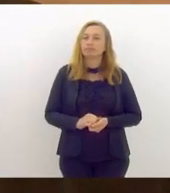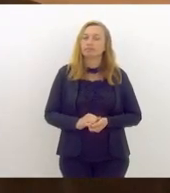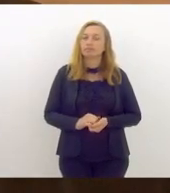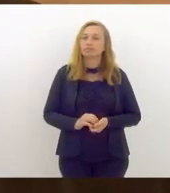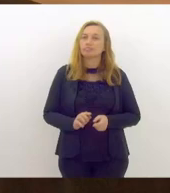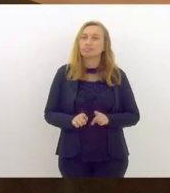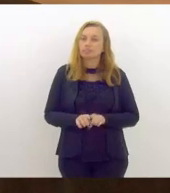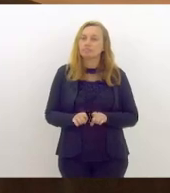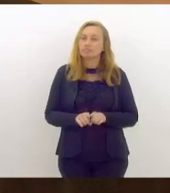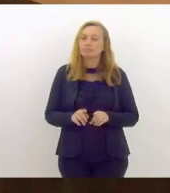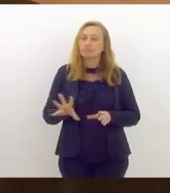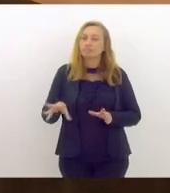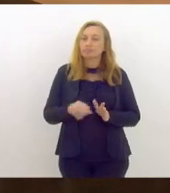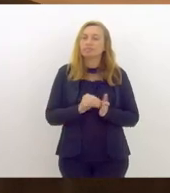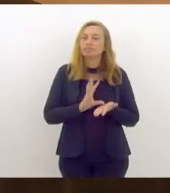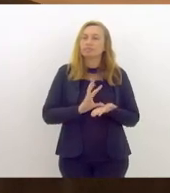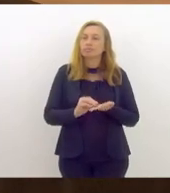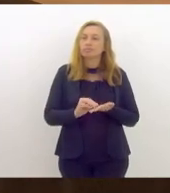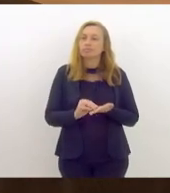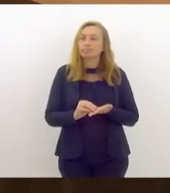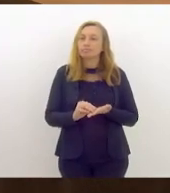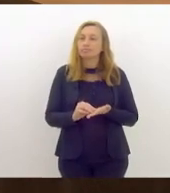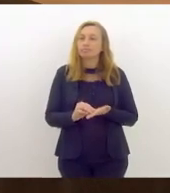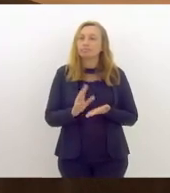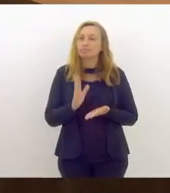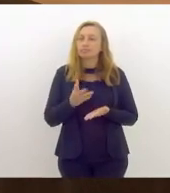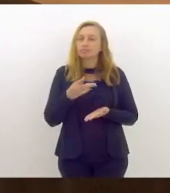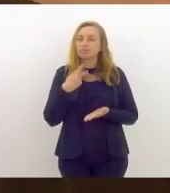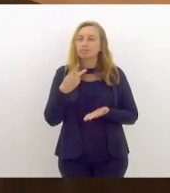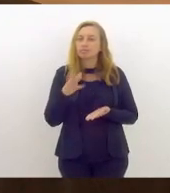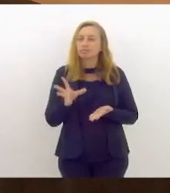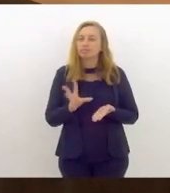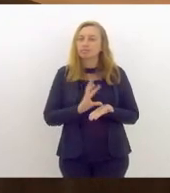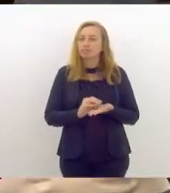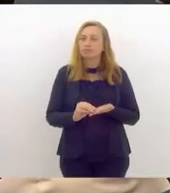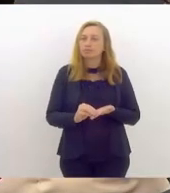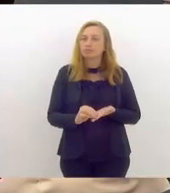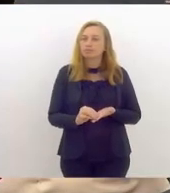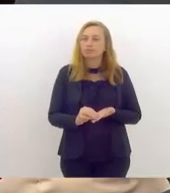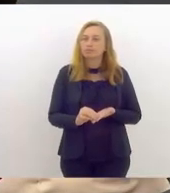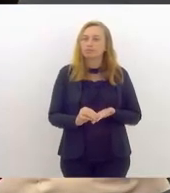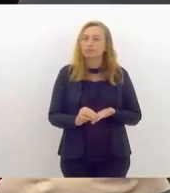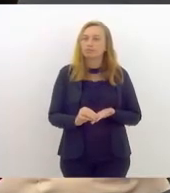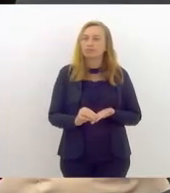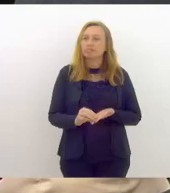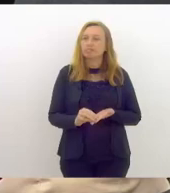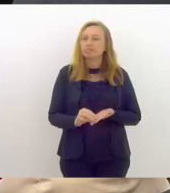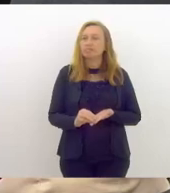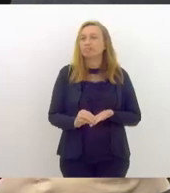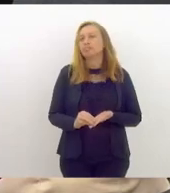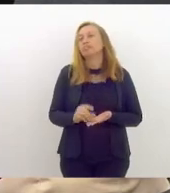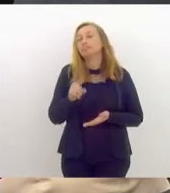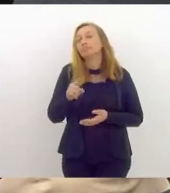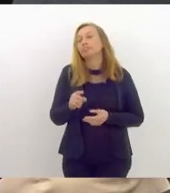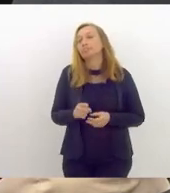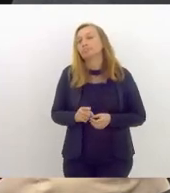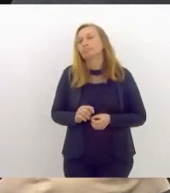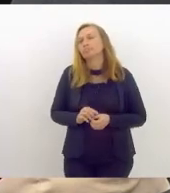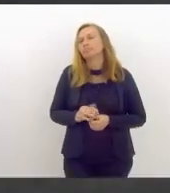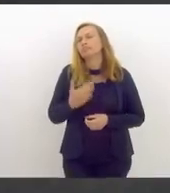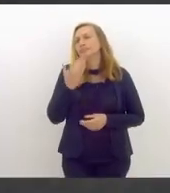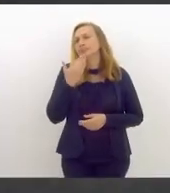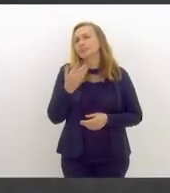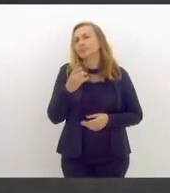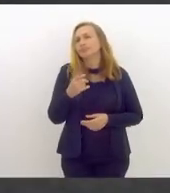É também a inclusão em pauta de um projeto que Vossa Excelência já tinha posto em pauta. Sobre a questão, eu trago. É a questão daquele que foi